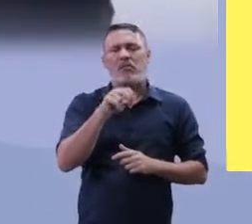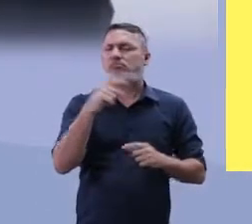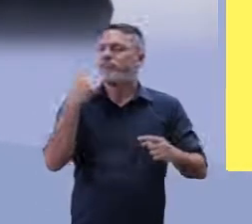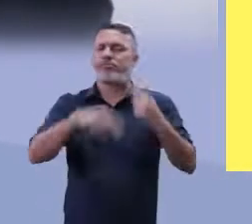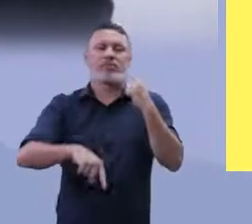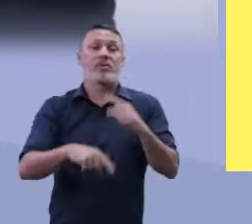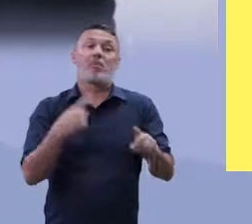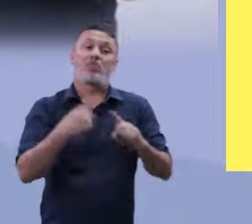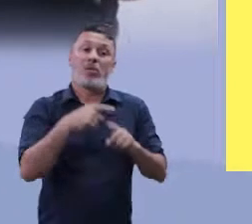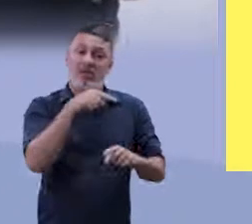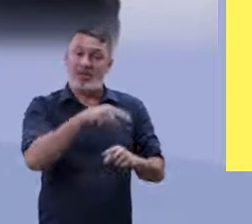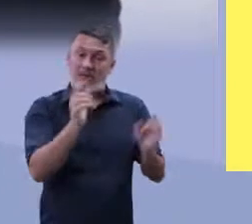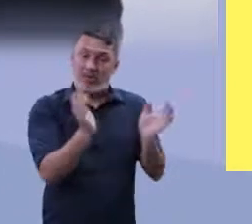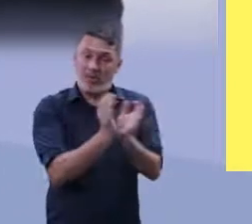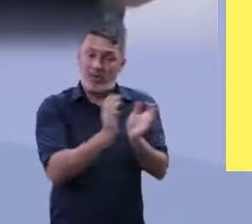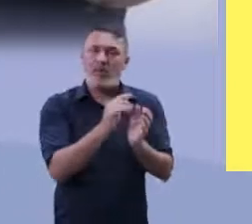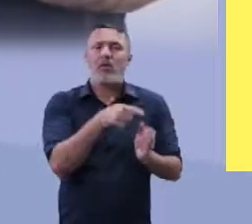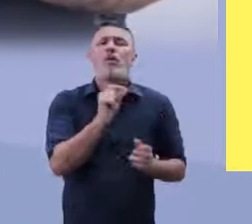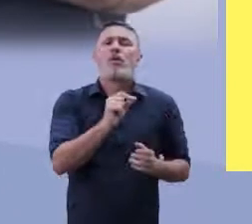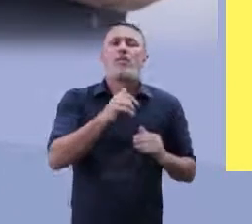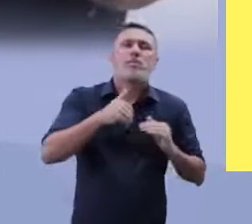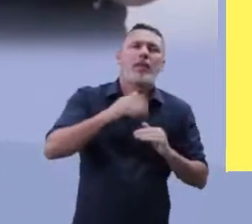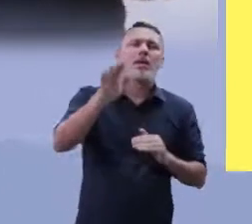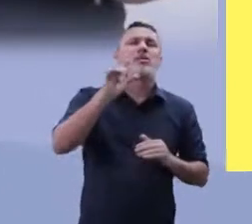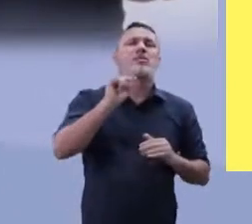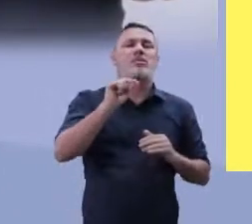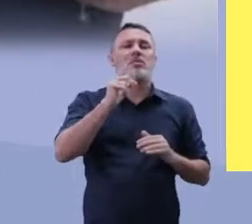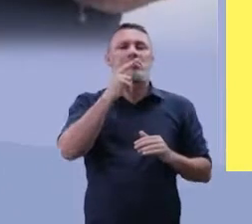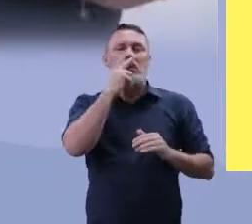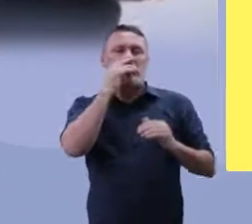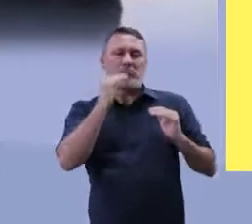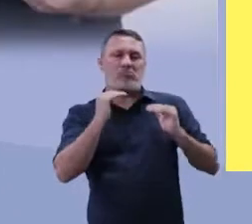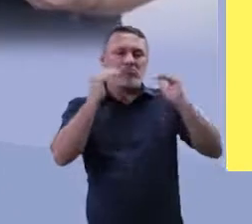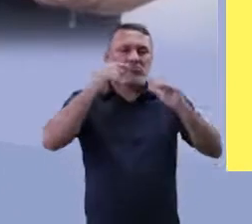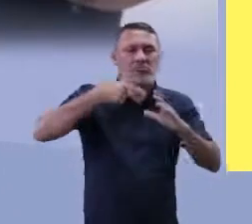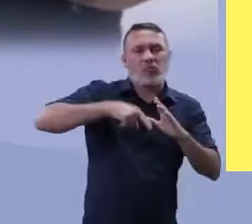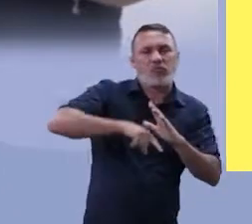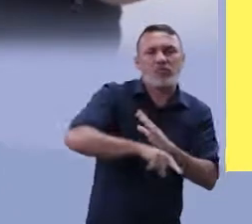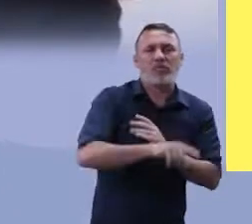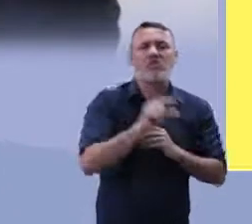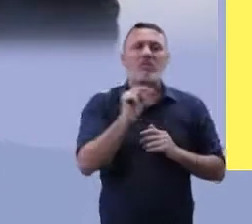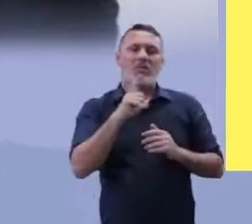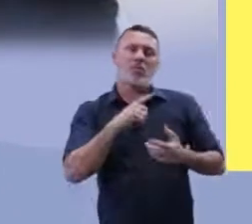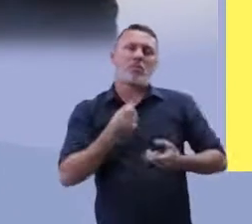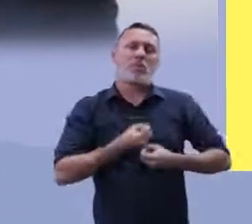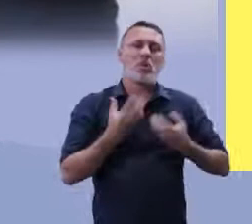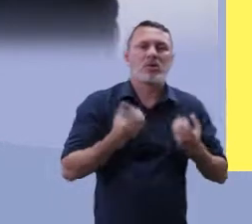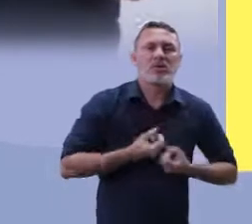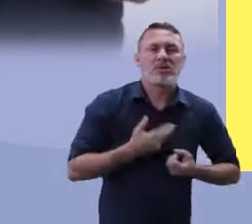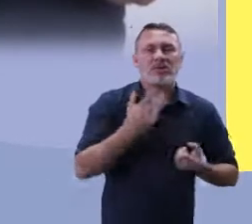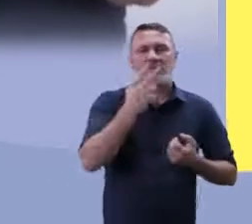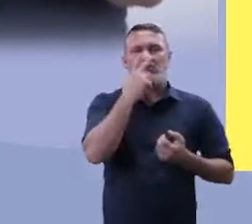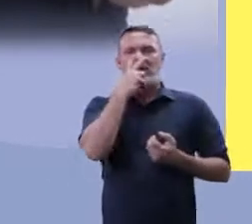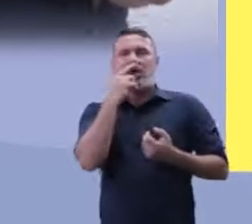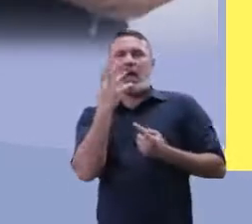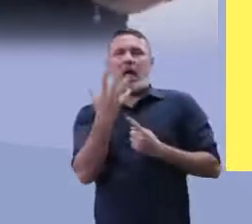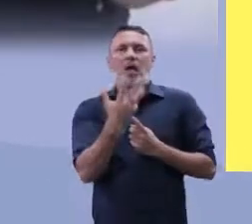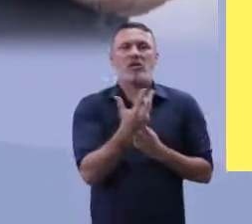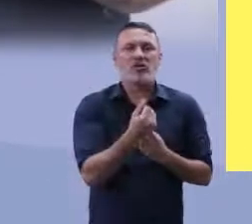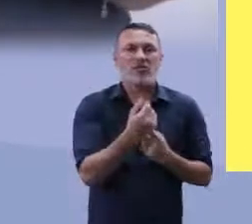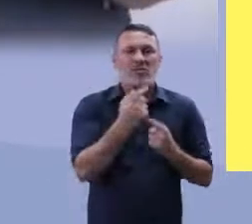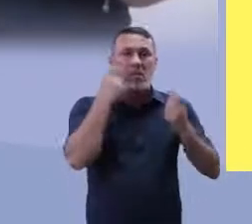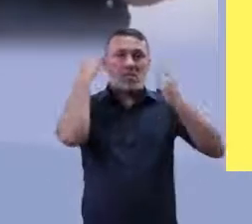um artista, um autor profundamente metódico, cheio de poesia arte